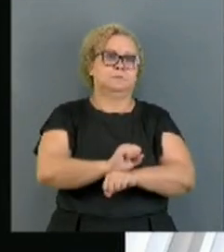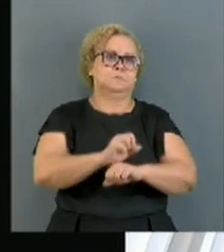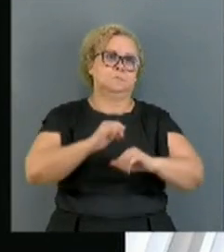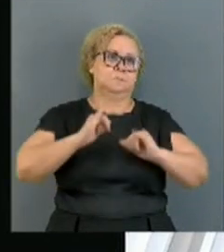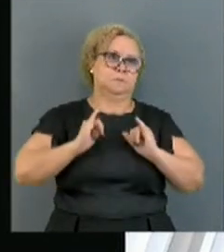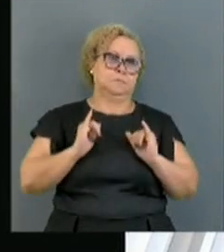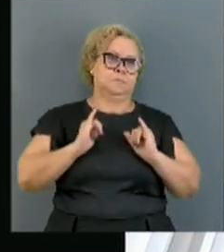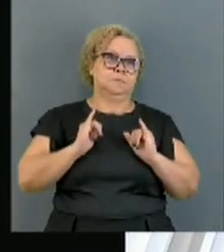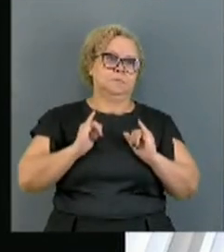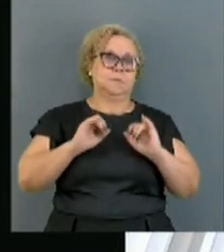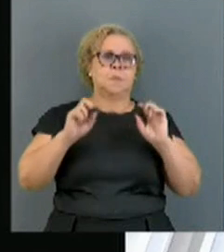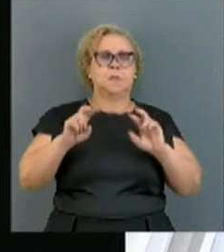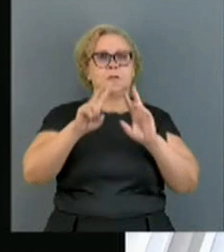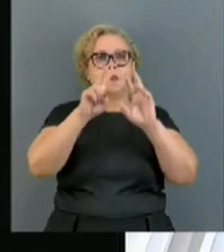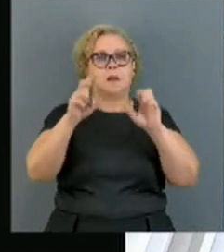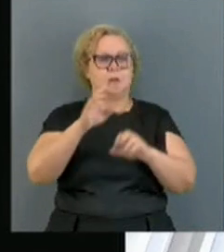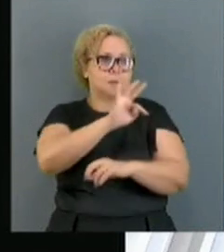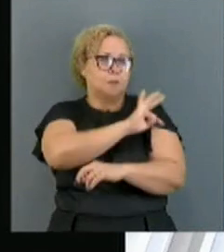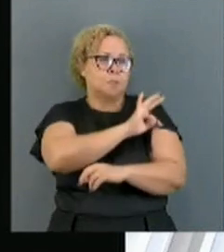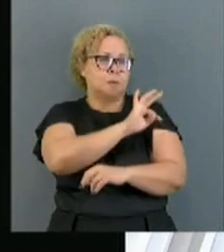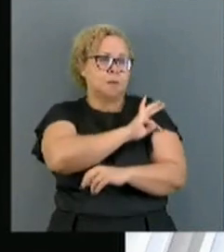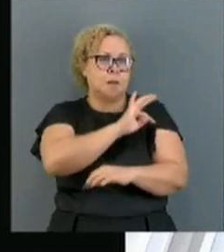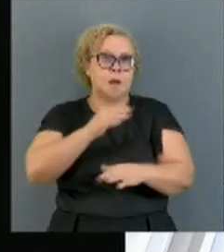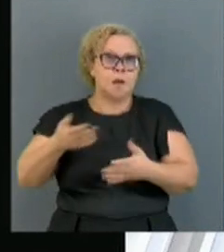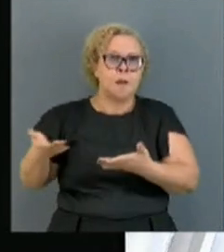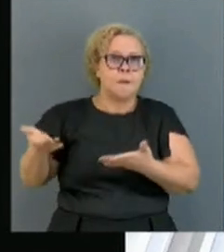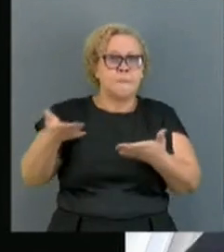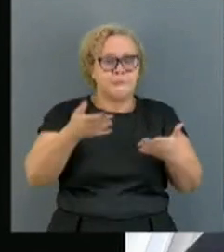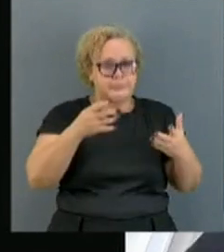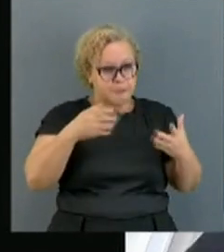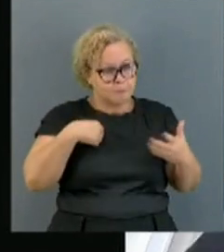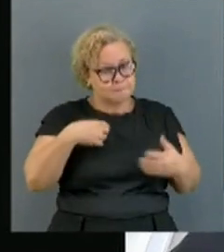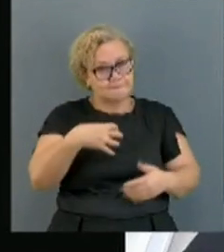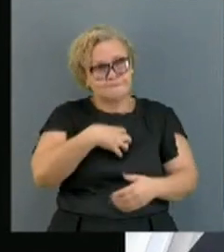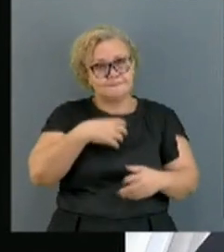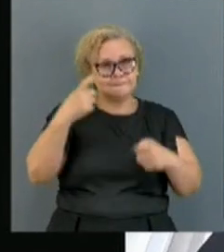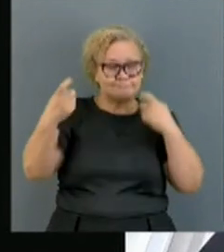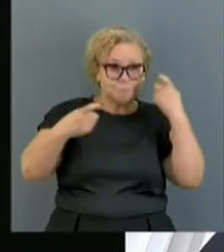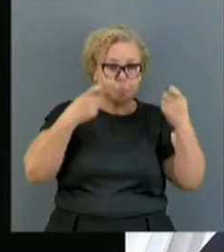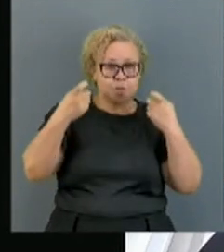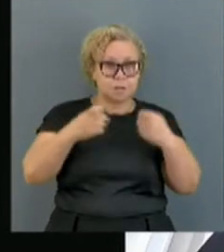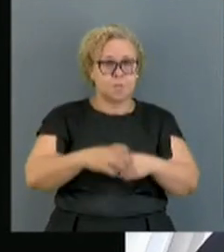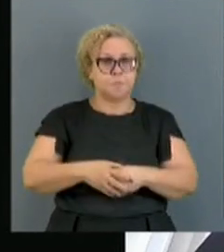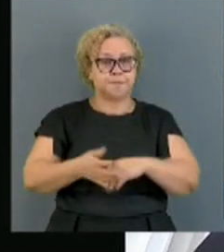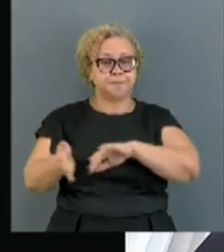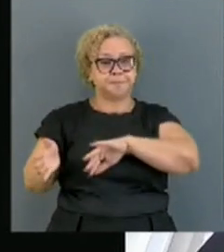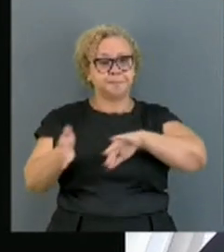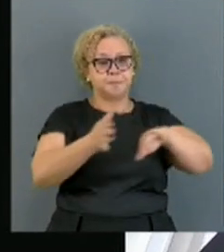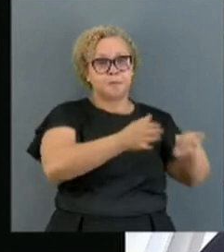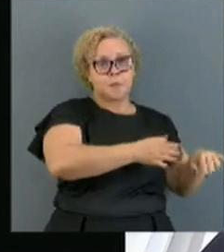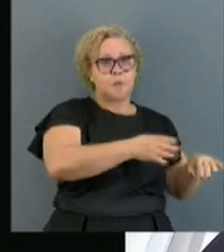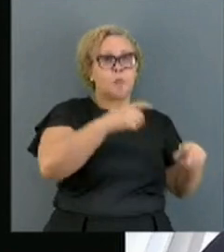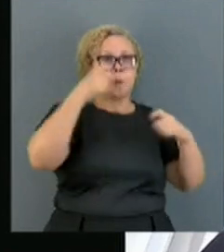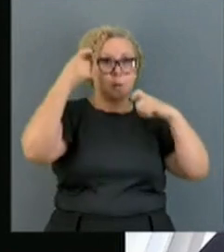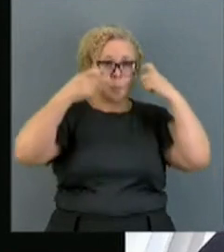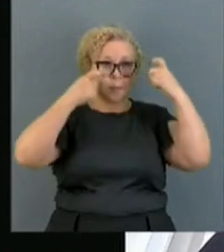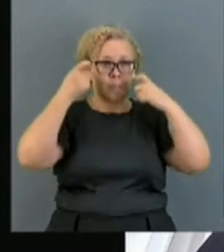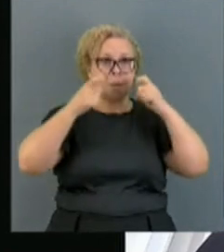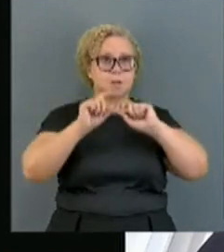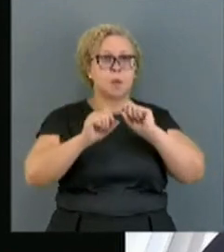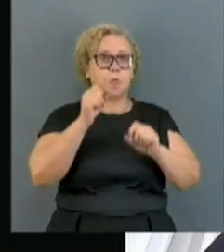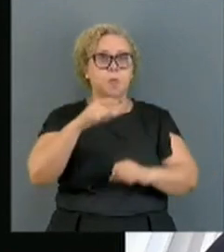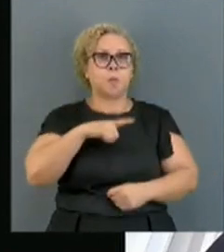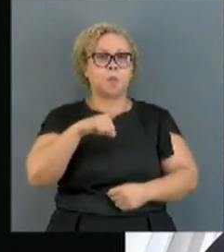do ponto de vista técnico, me traz uma preocupação. Uma outra preocupação é que